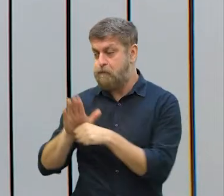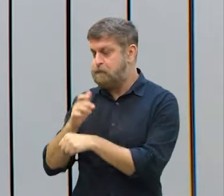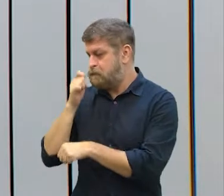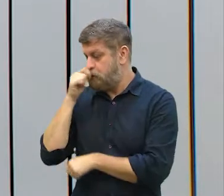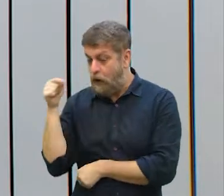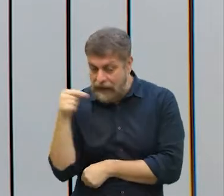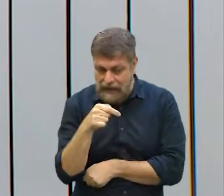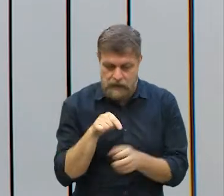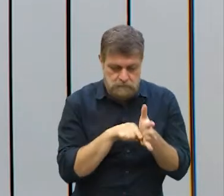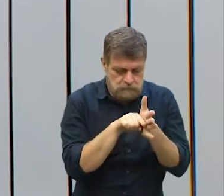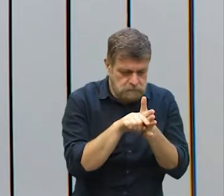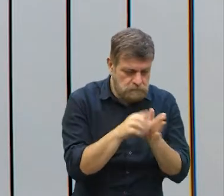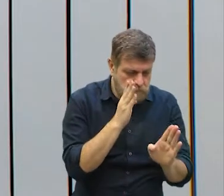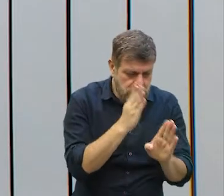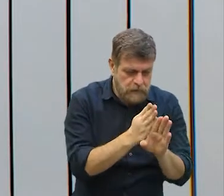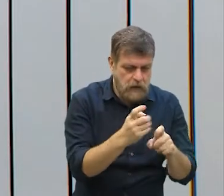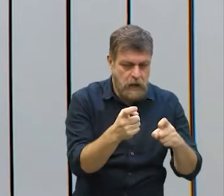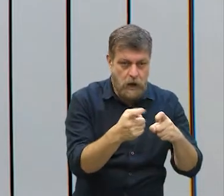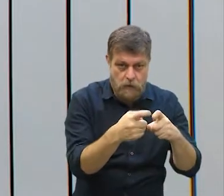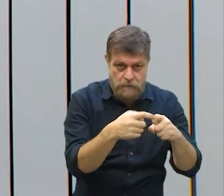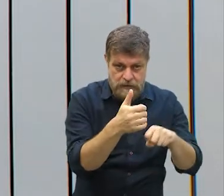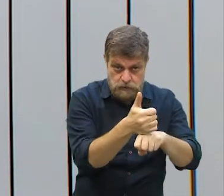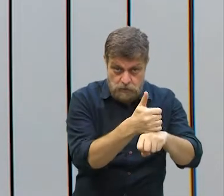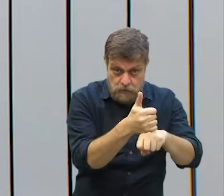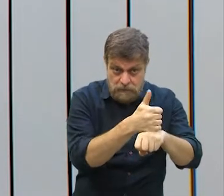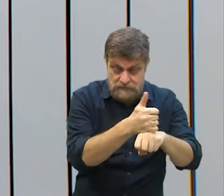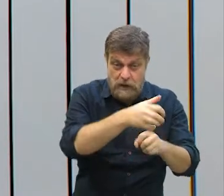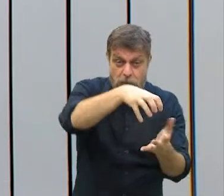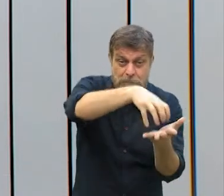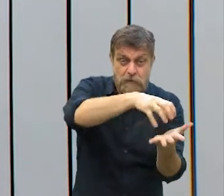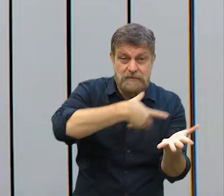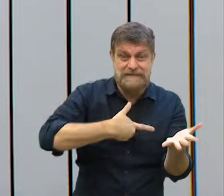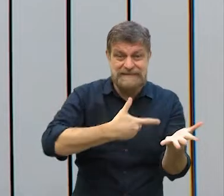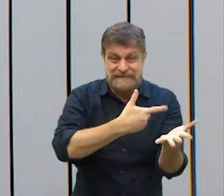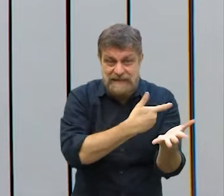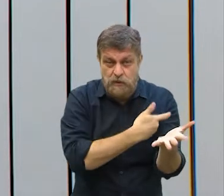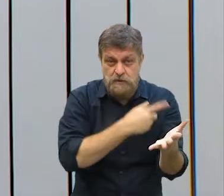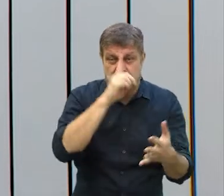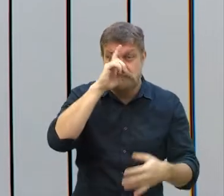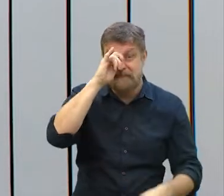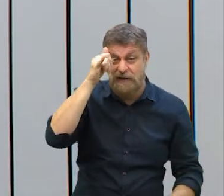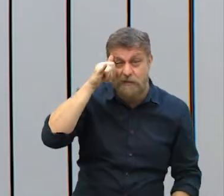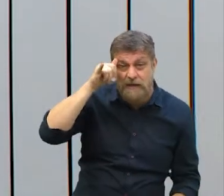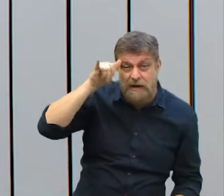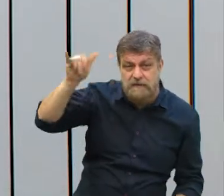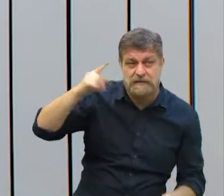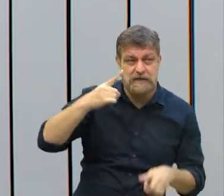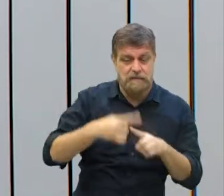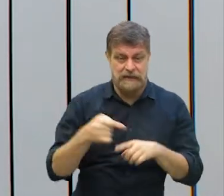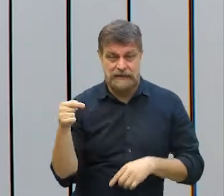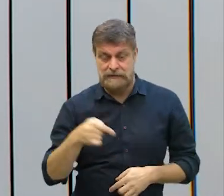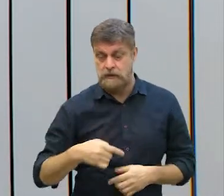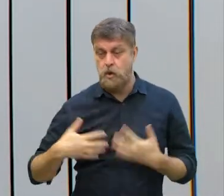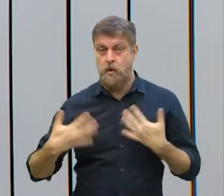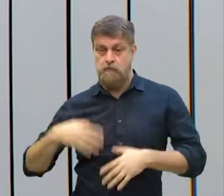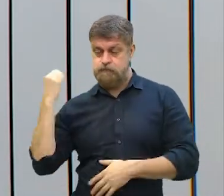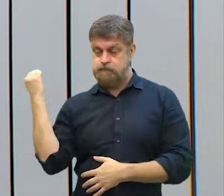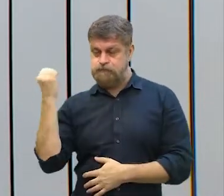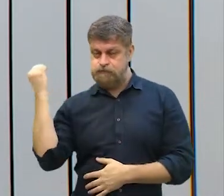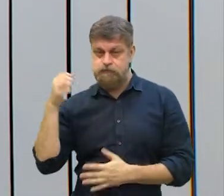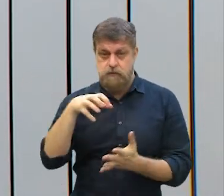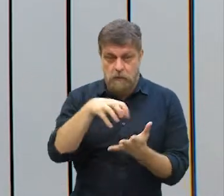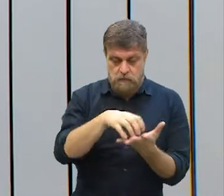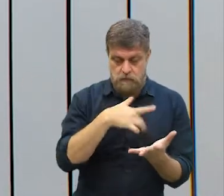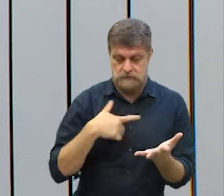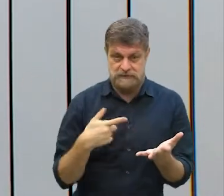da responsabilidade do hospital, pelo menos para ter um diagnóstico. Ter um médico, um urologista num posto de saúde, você evita de ir para um hospital, porque o hospital assim, é uma